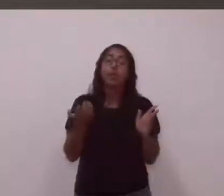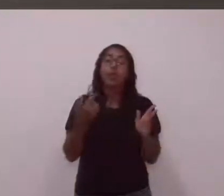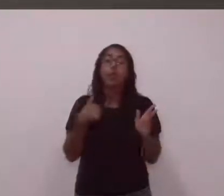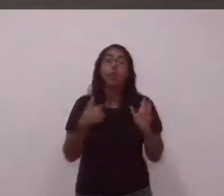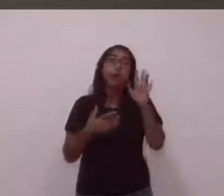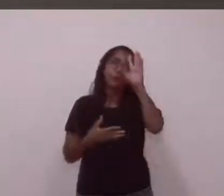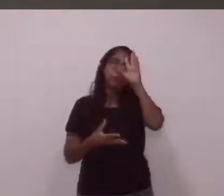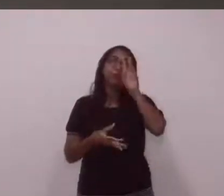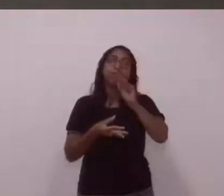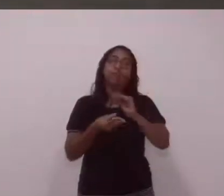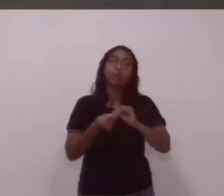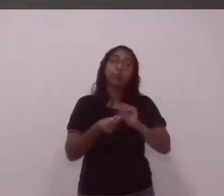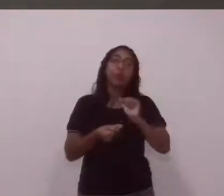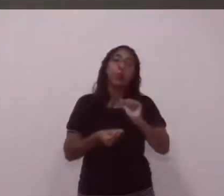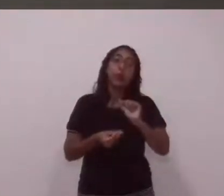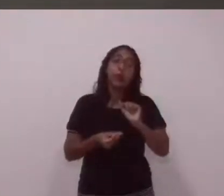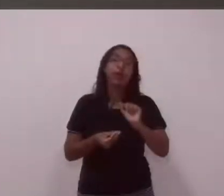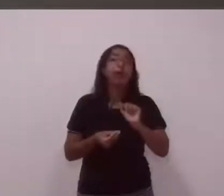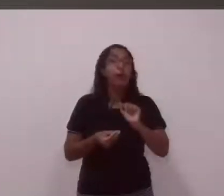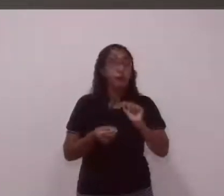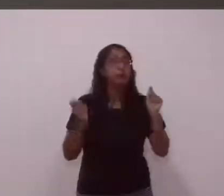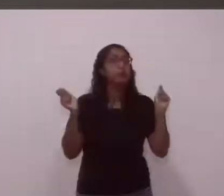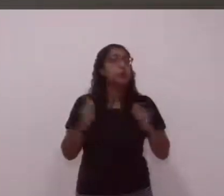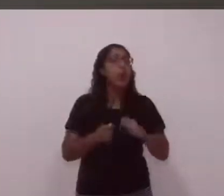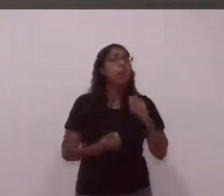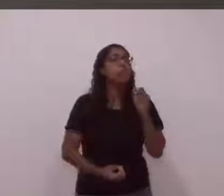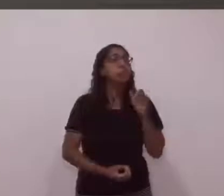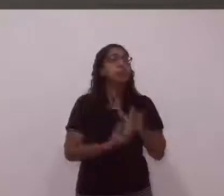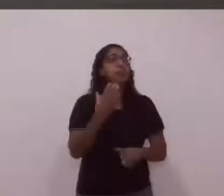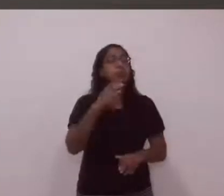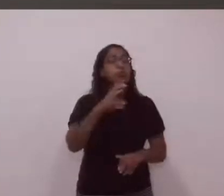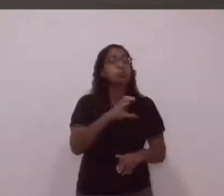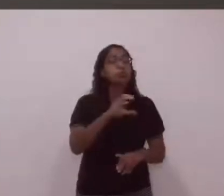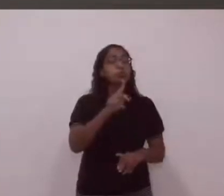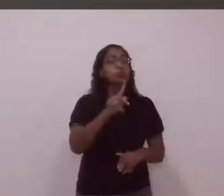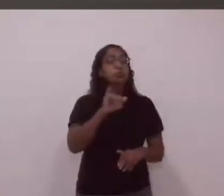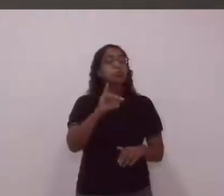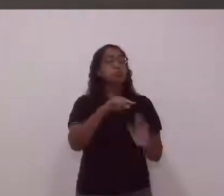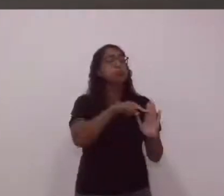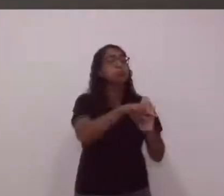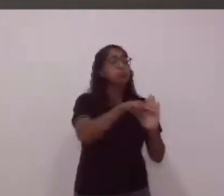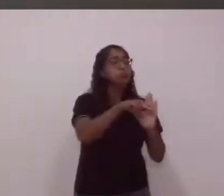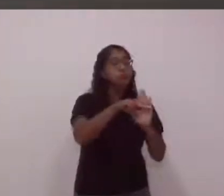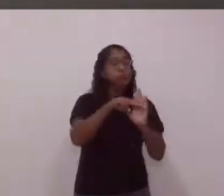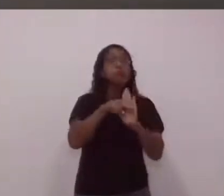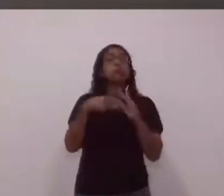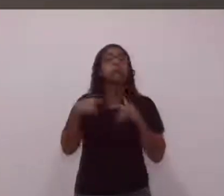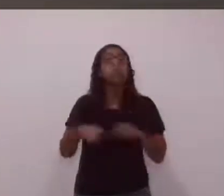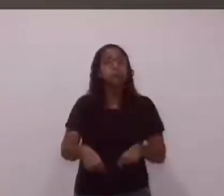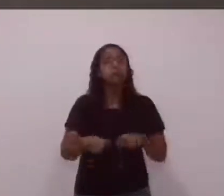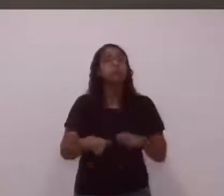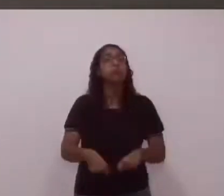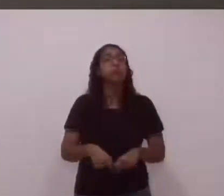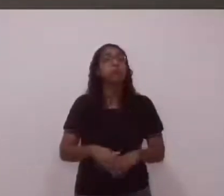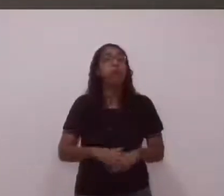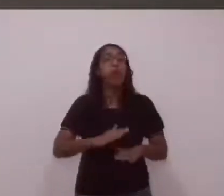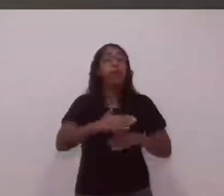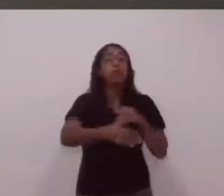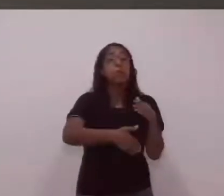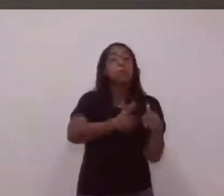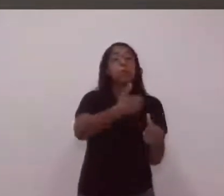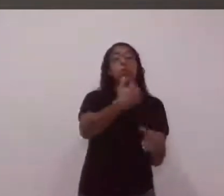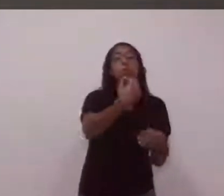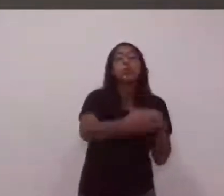admissível se abrir uma comissão processante para analisar essa questão se como vai ser julgado